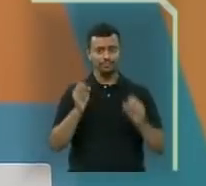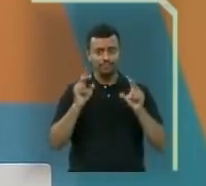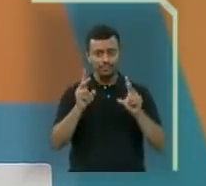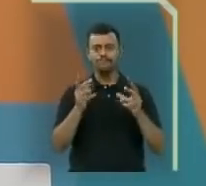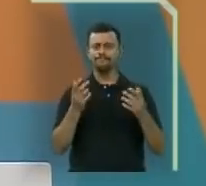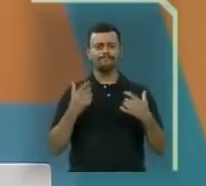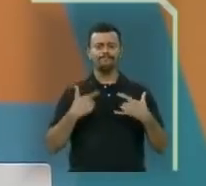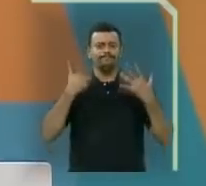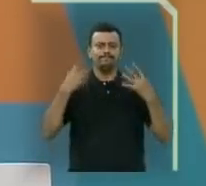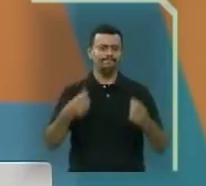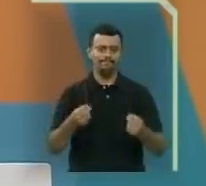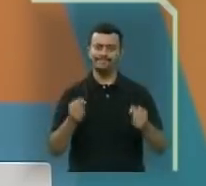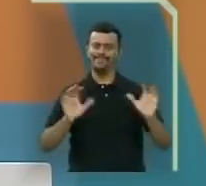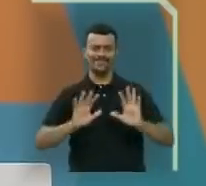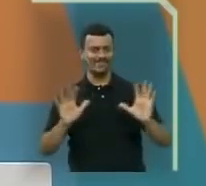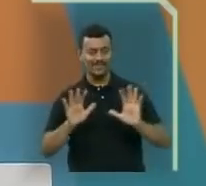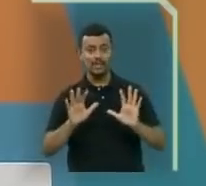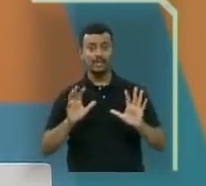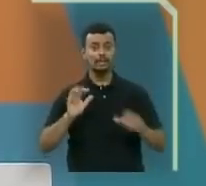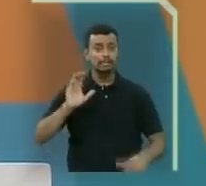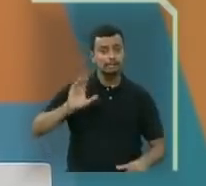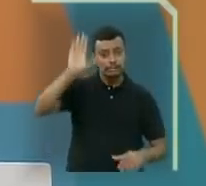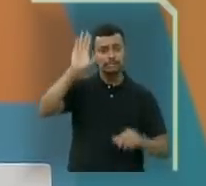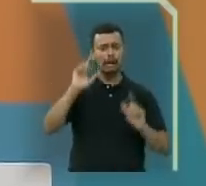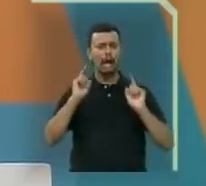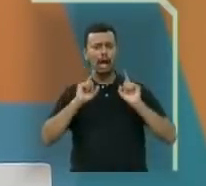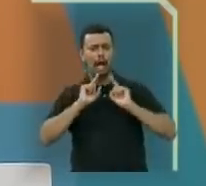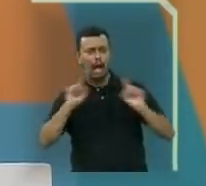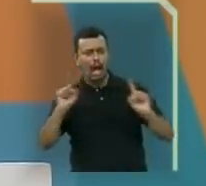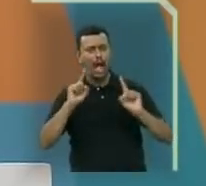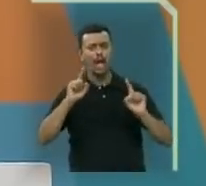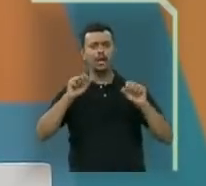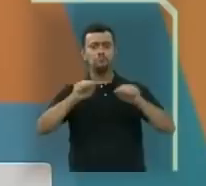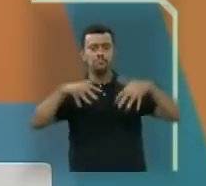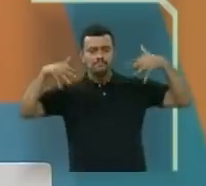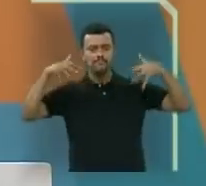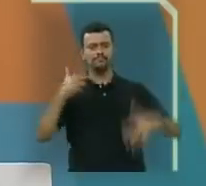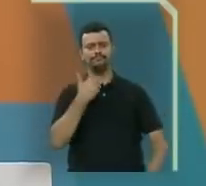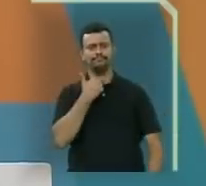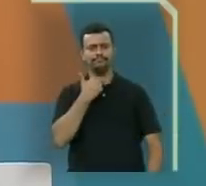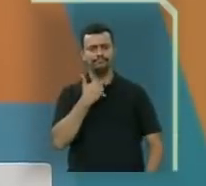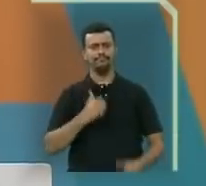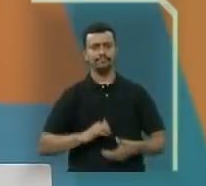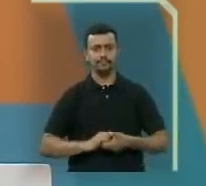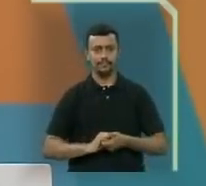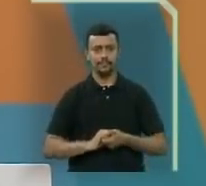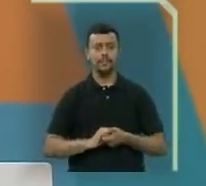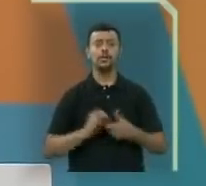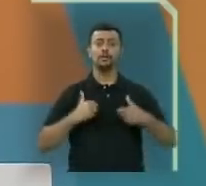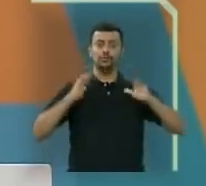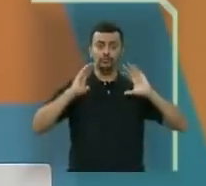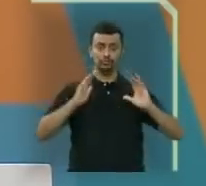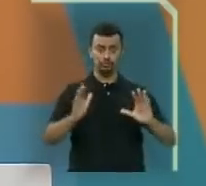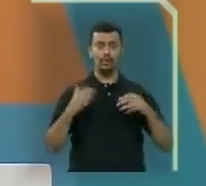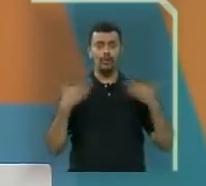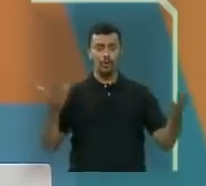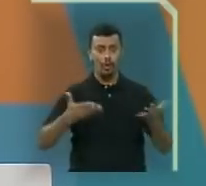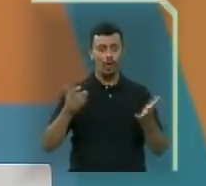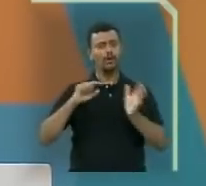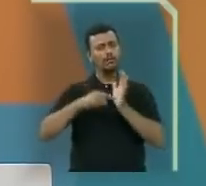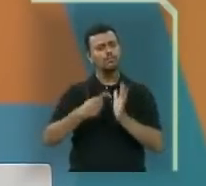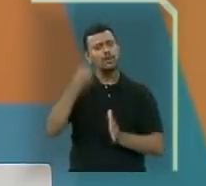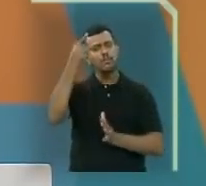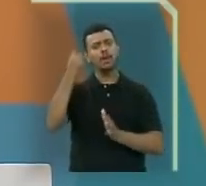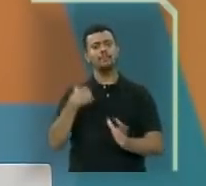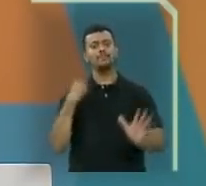serão permitidas manifestações da plateia. Sendo assim, vamos à primeira pergunta